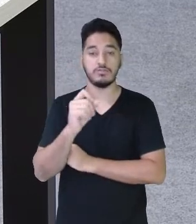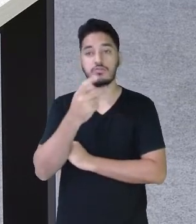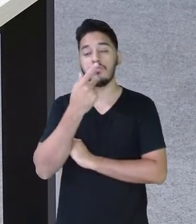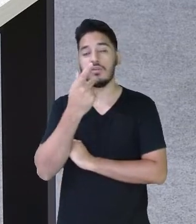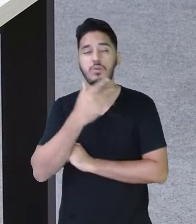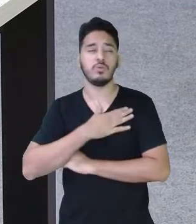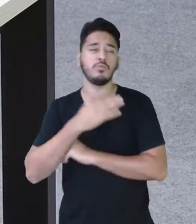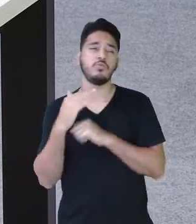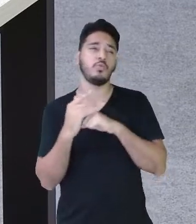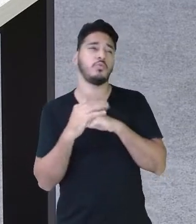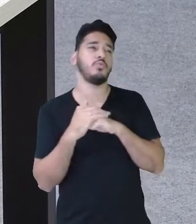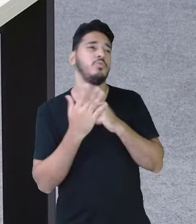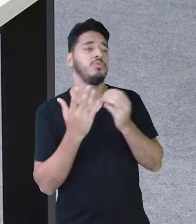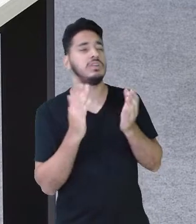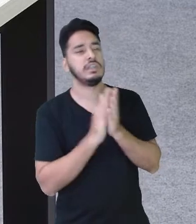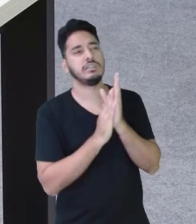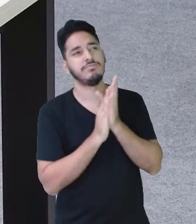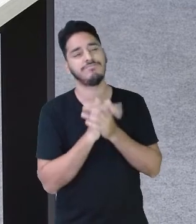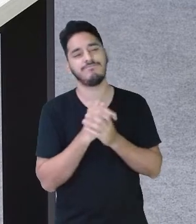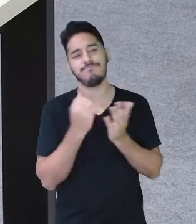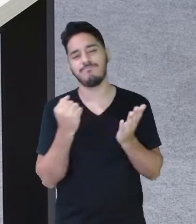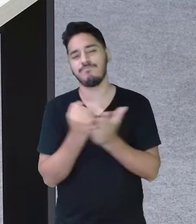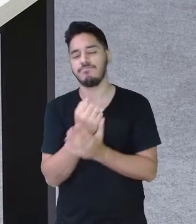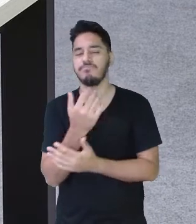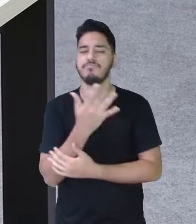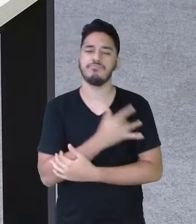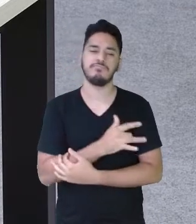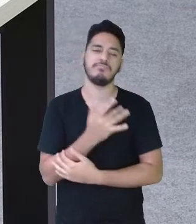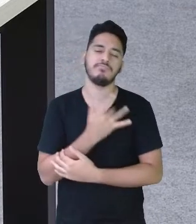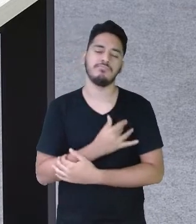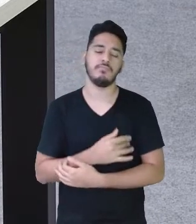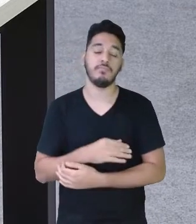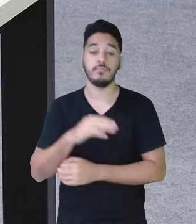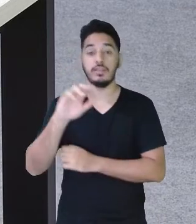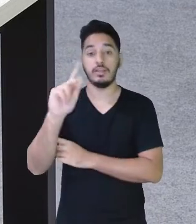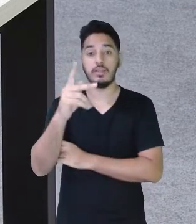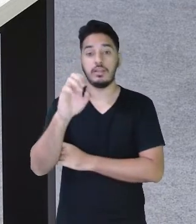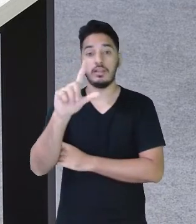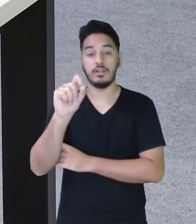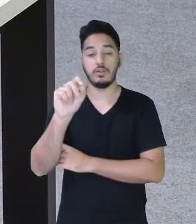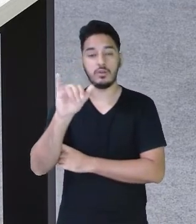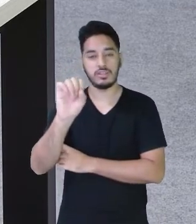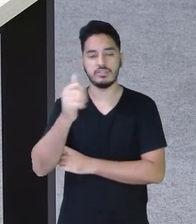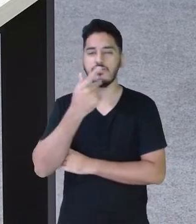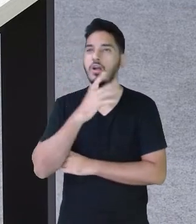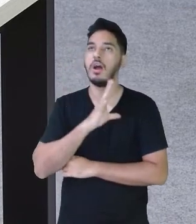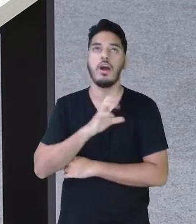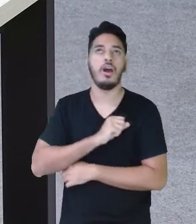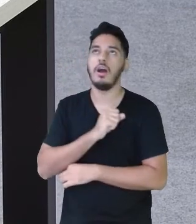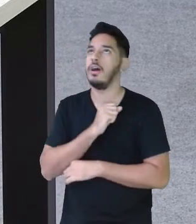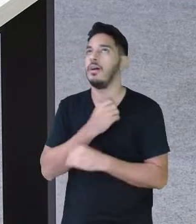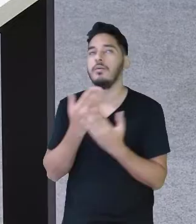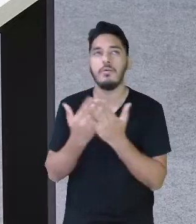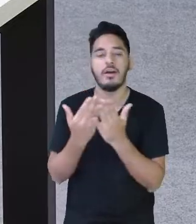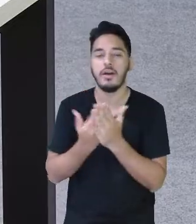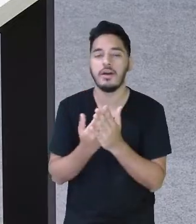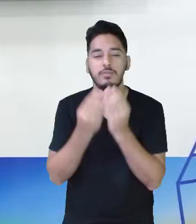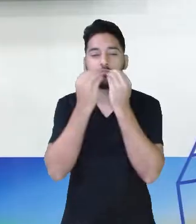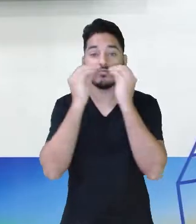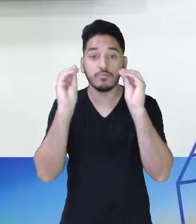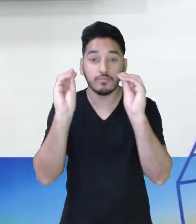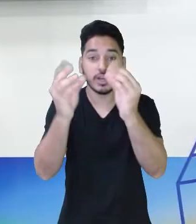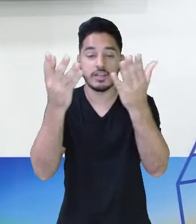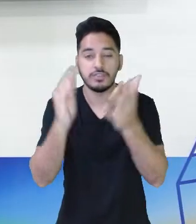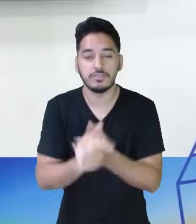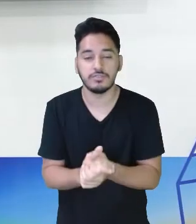está doente, está assistindo a aula doente. Bichinho. Heloísa disse que ama suas aulas. Olha aí, beijo, Heloísa.